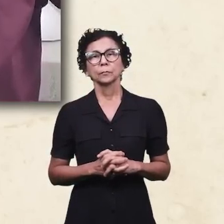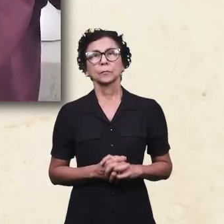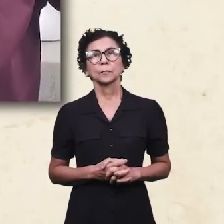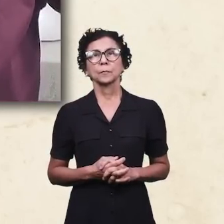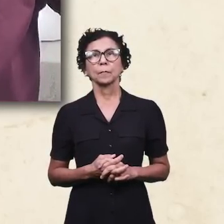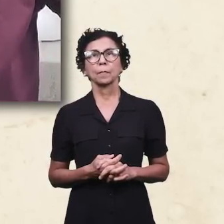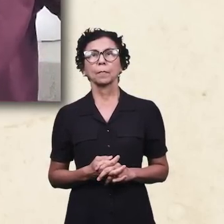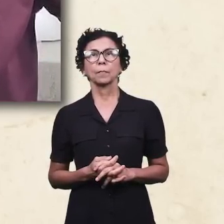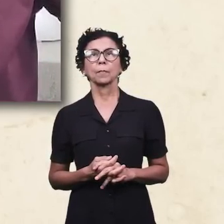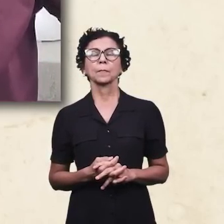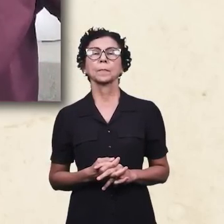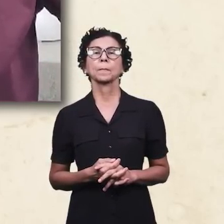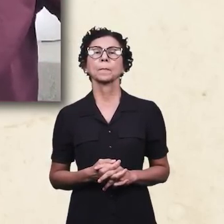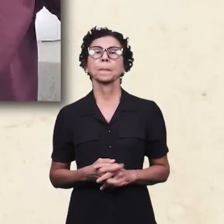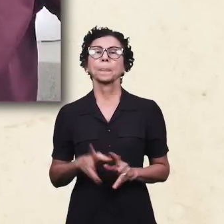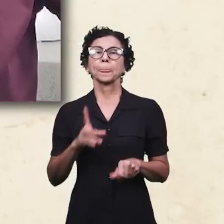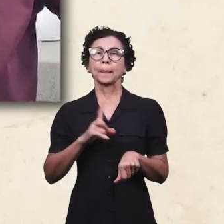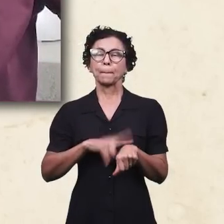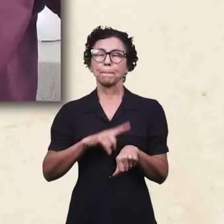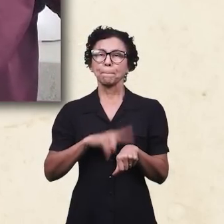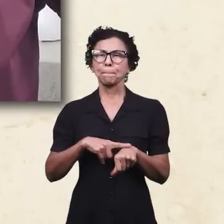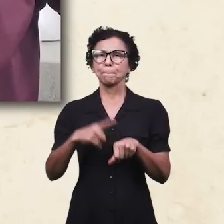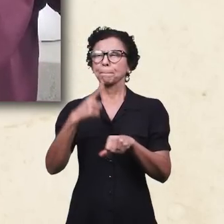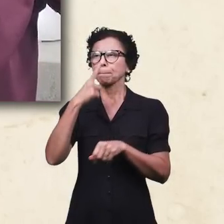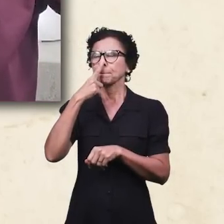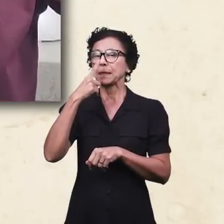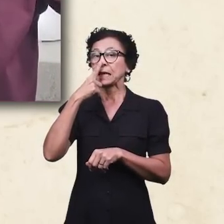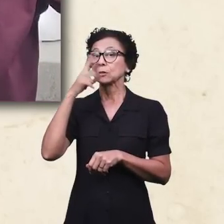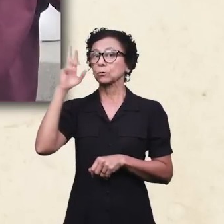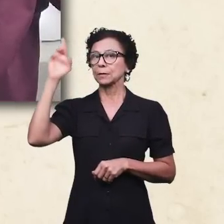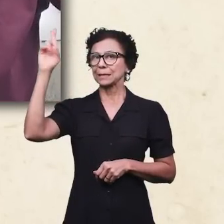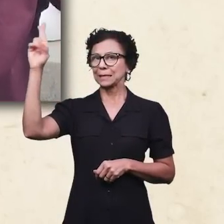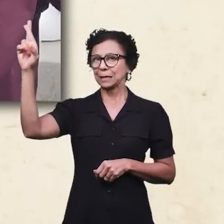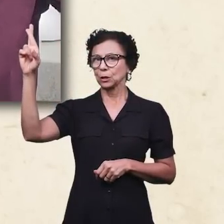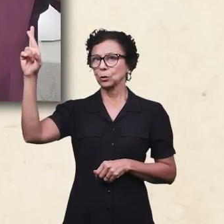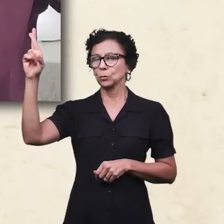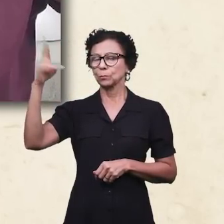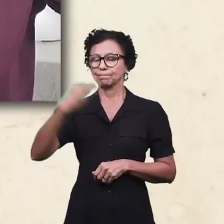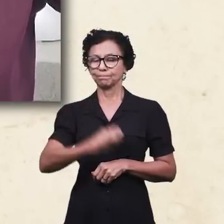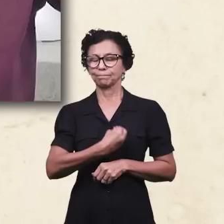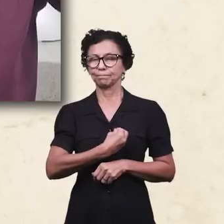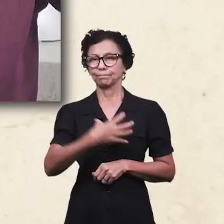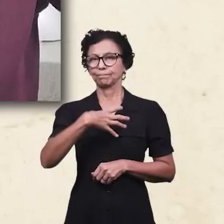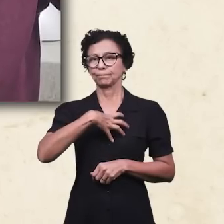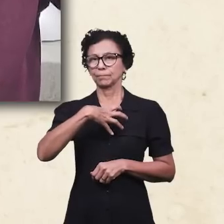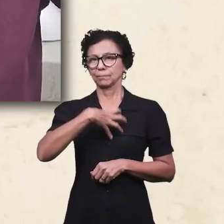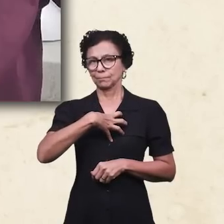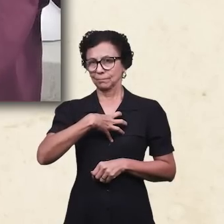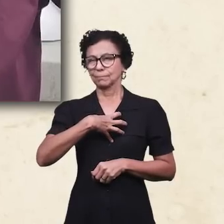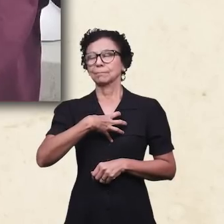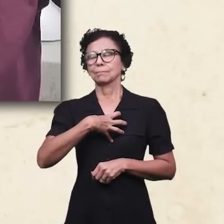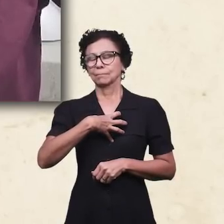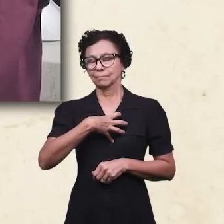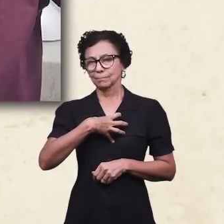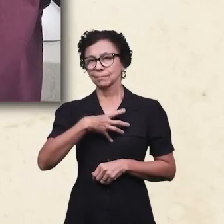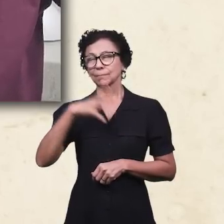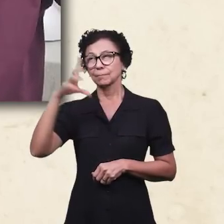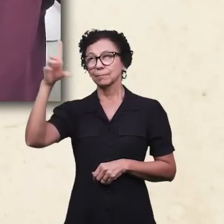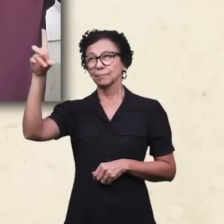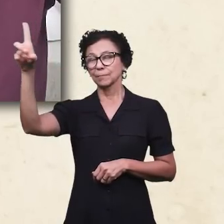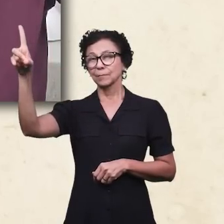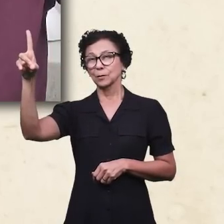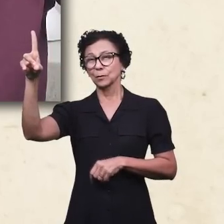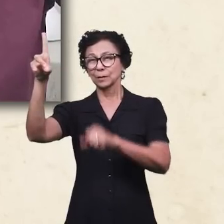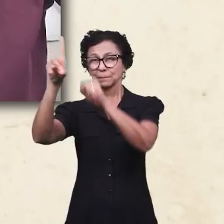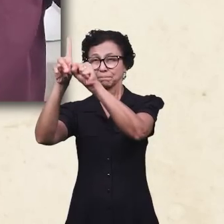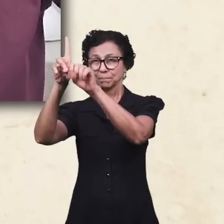o culto para nós é esse momento onde nós vamos ouvir a voz do Senhor, nós vamos sentir a presença do Senhor, sentir que esse